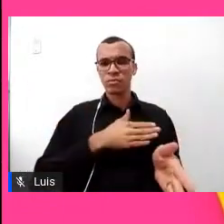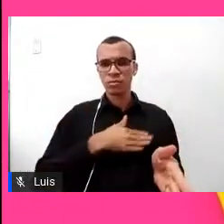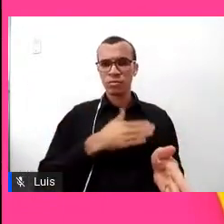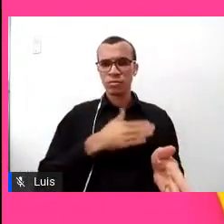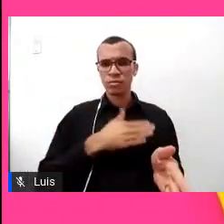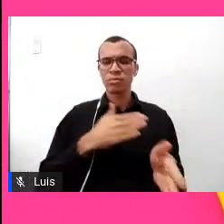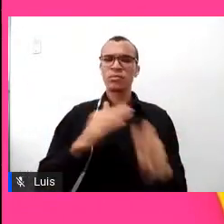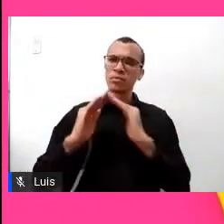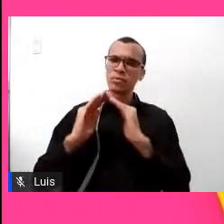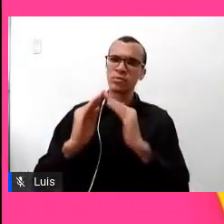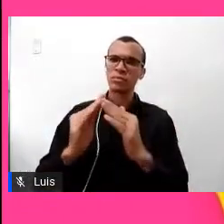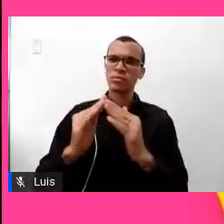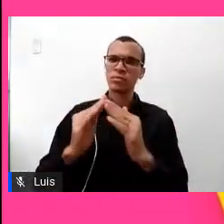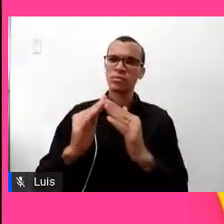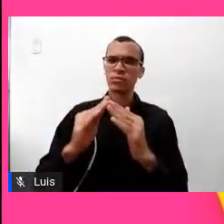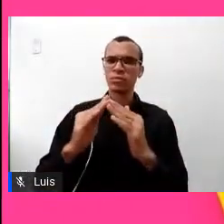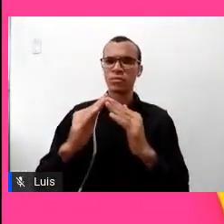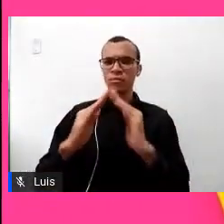ó.